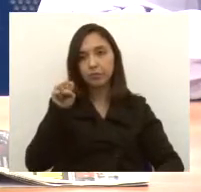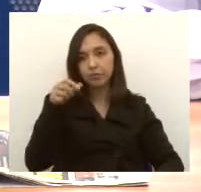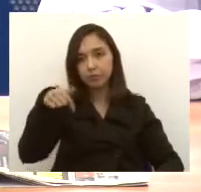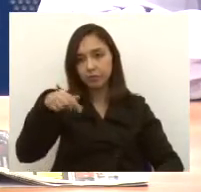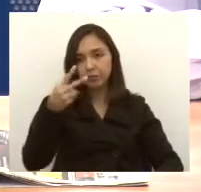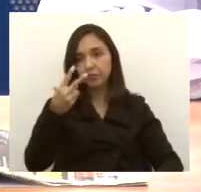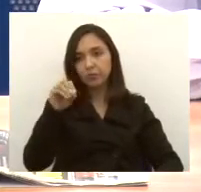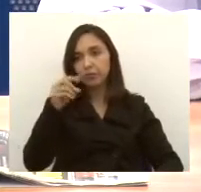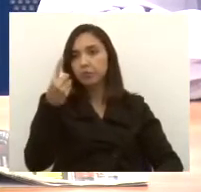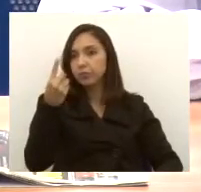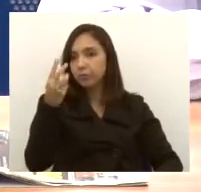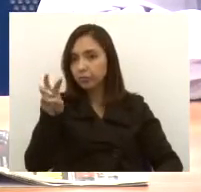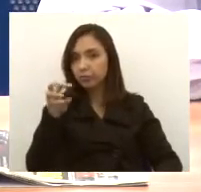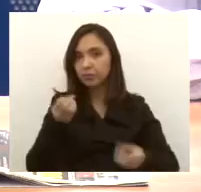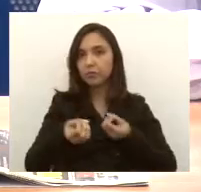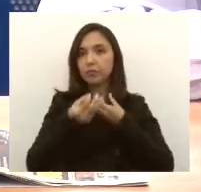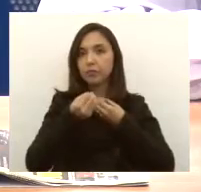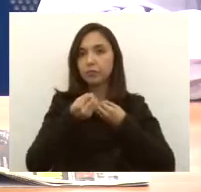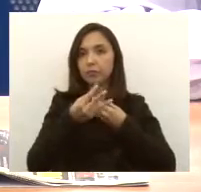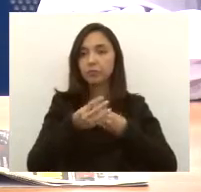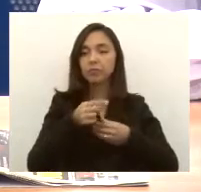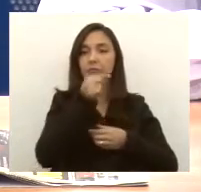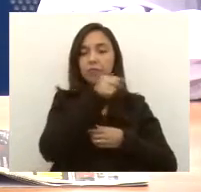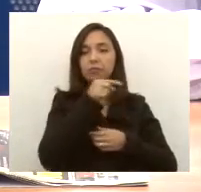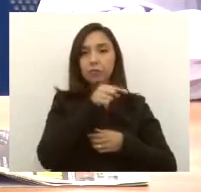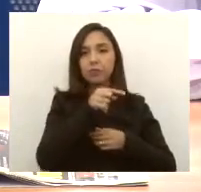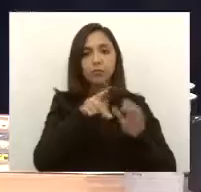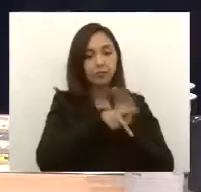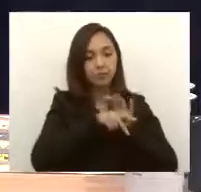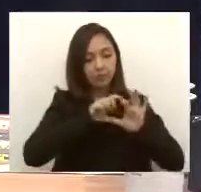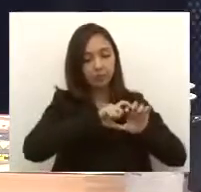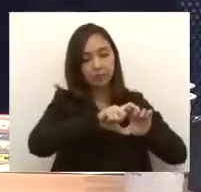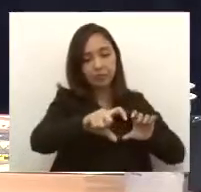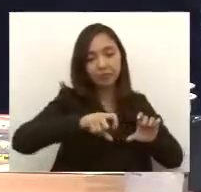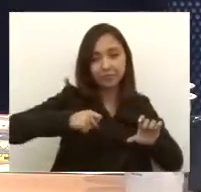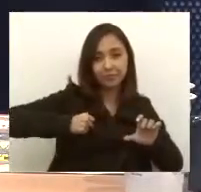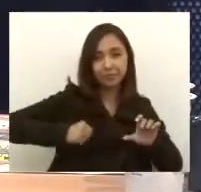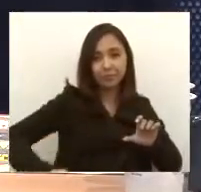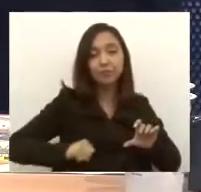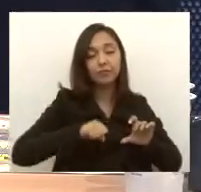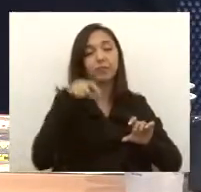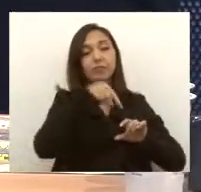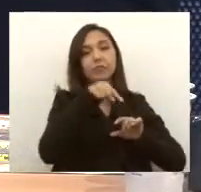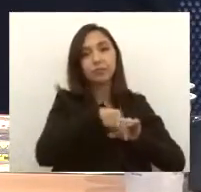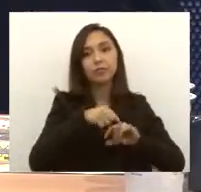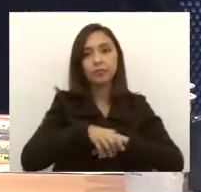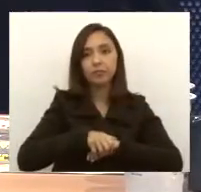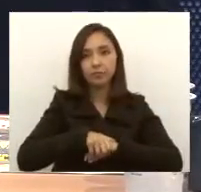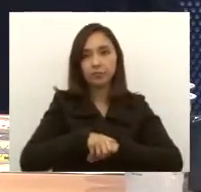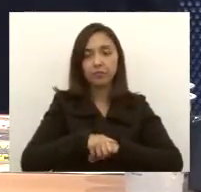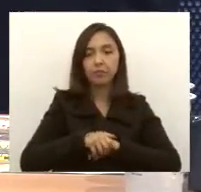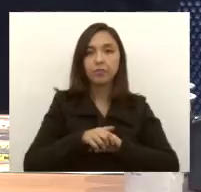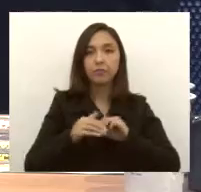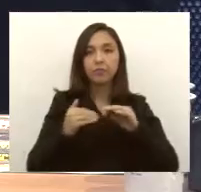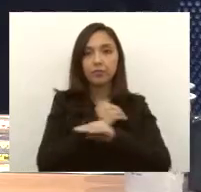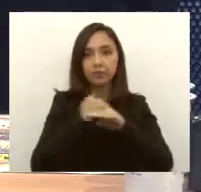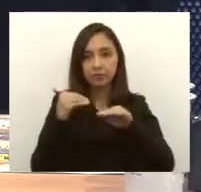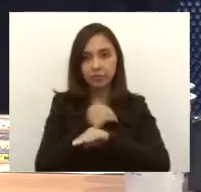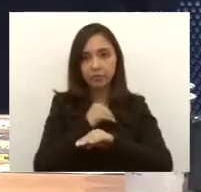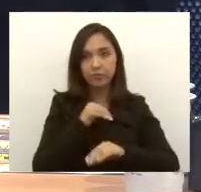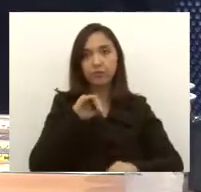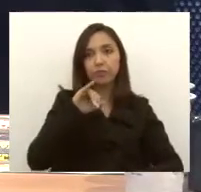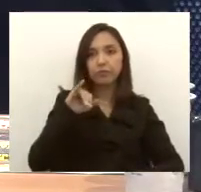de 2015. Informações referentes à extensão de rede de esgoto na Avenida Sargento Jaime Regalo Pereira, com a Avenida Damião